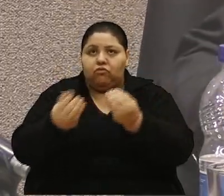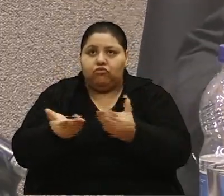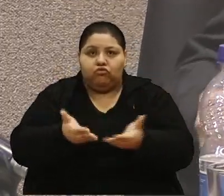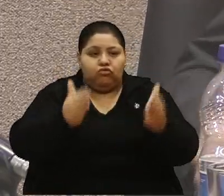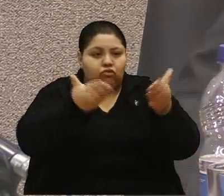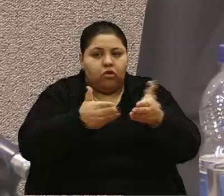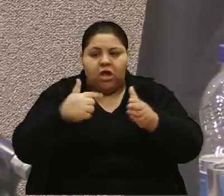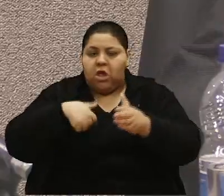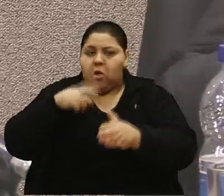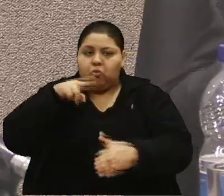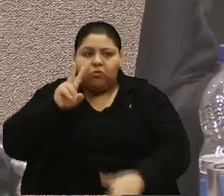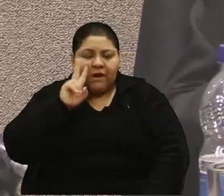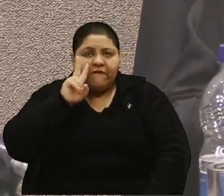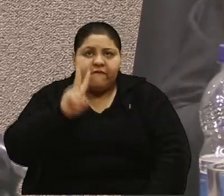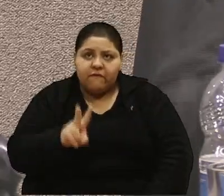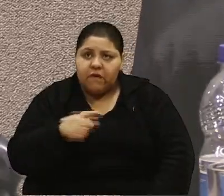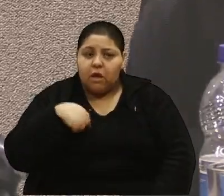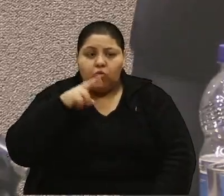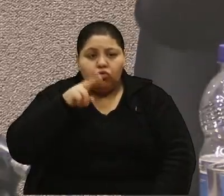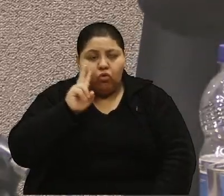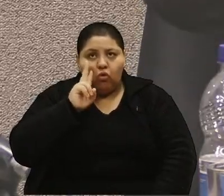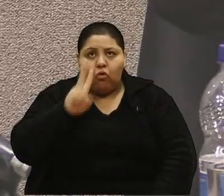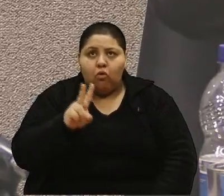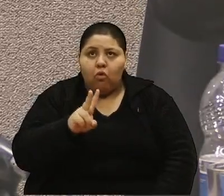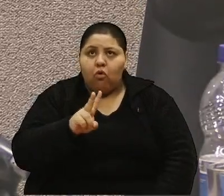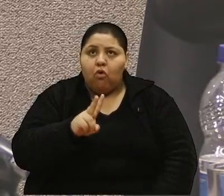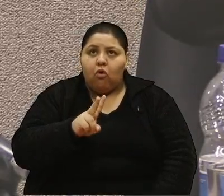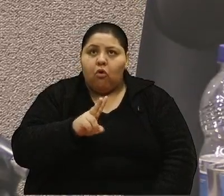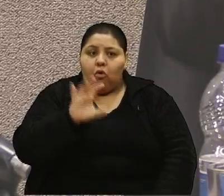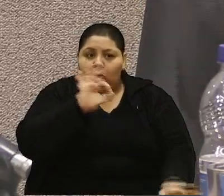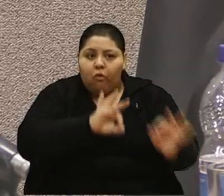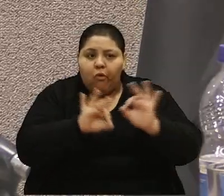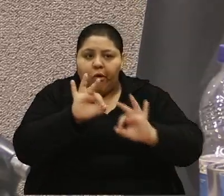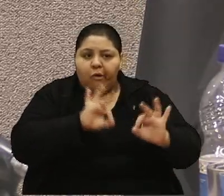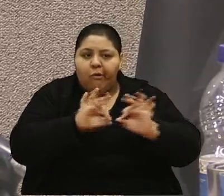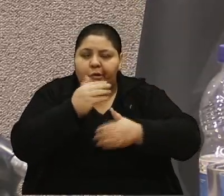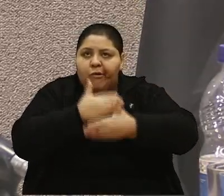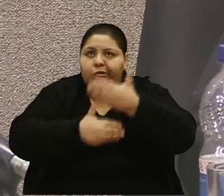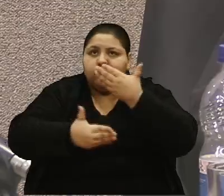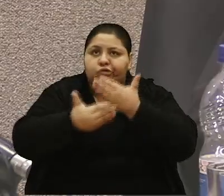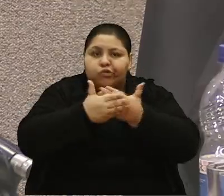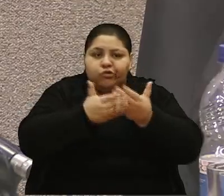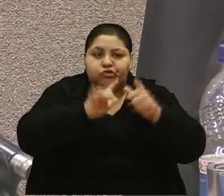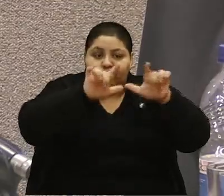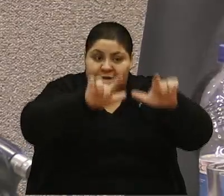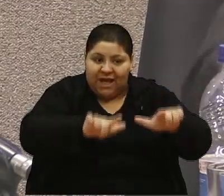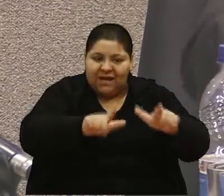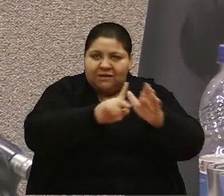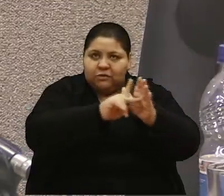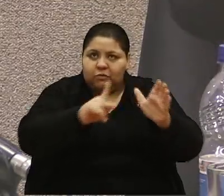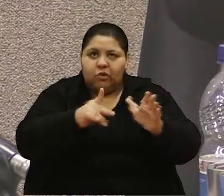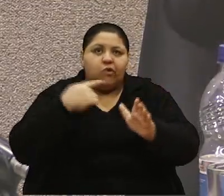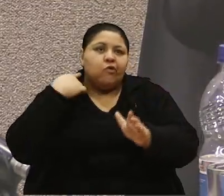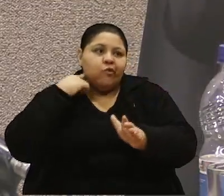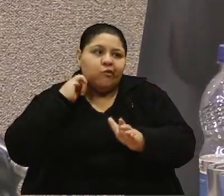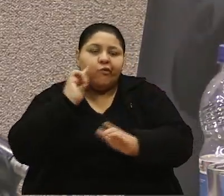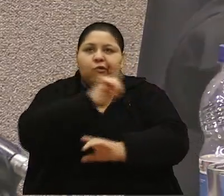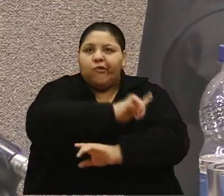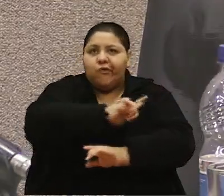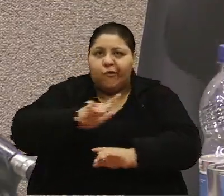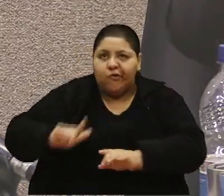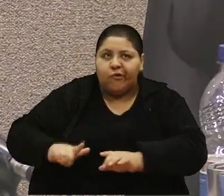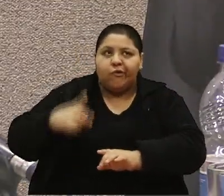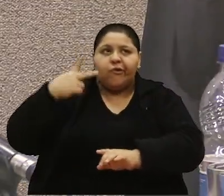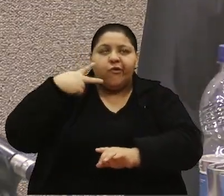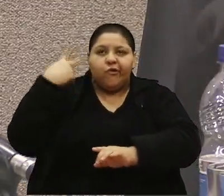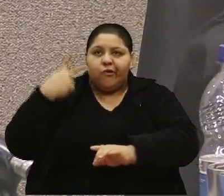Eu nunca vi. Mapeamos todos os lixões, governo,